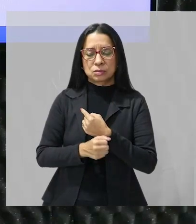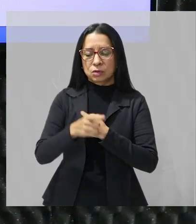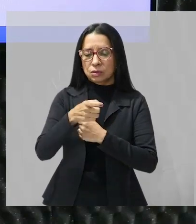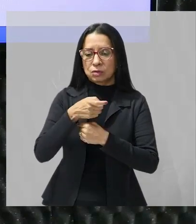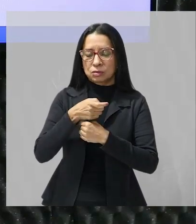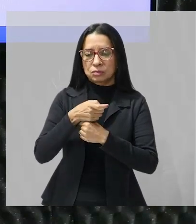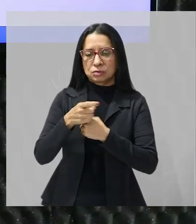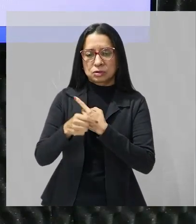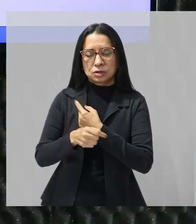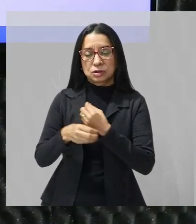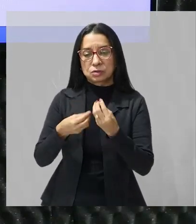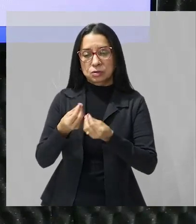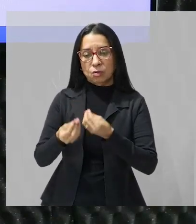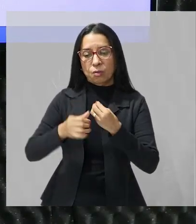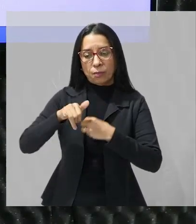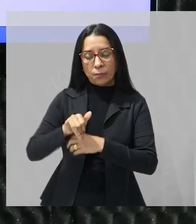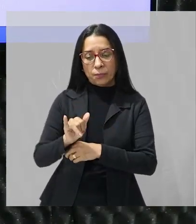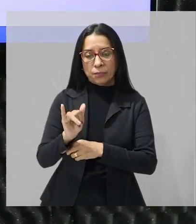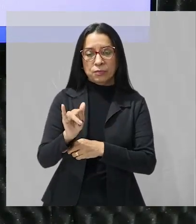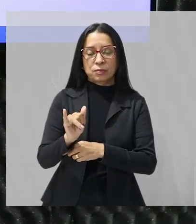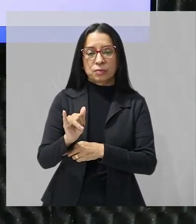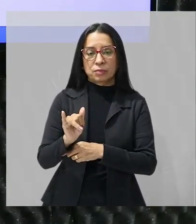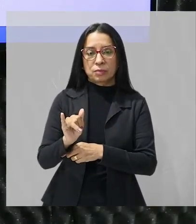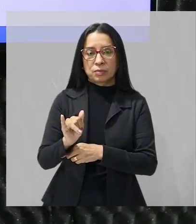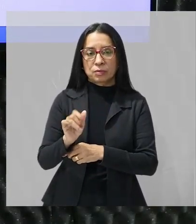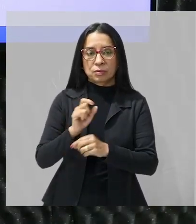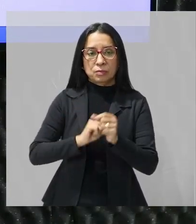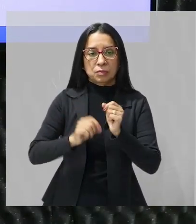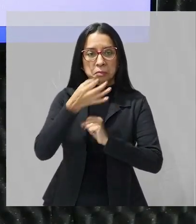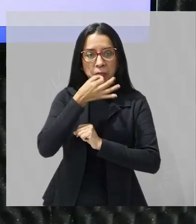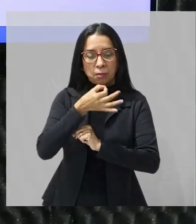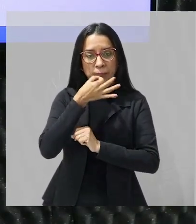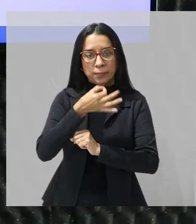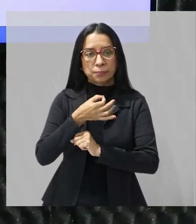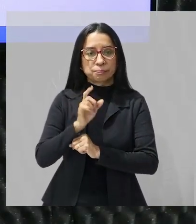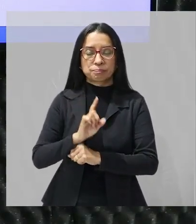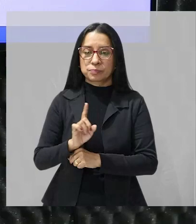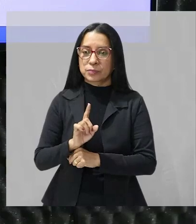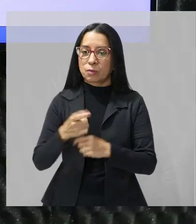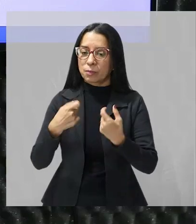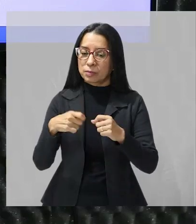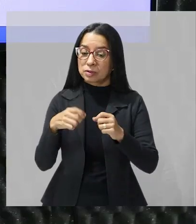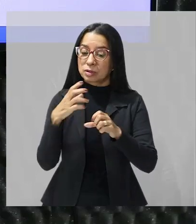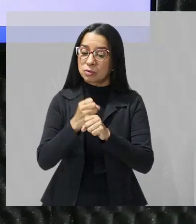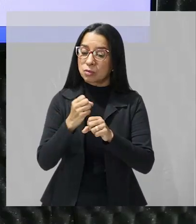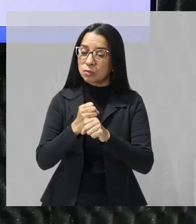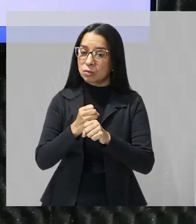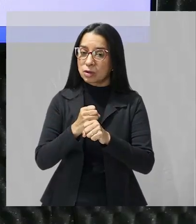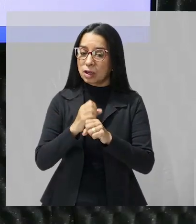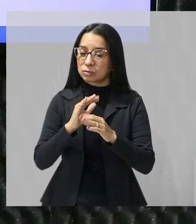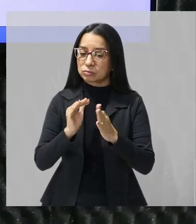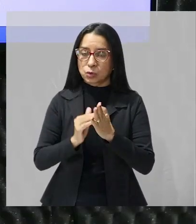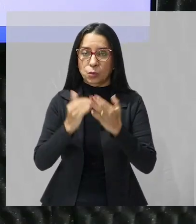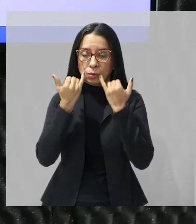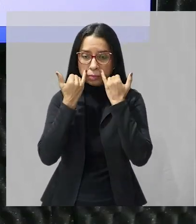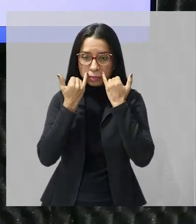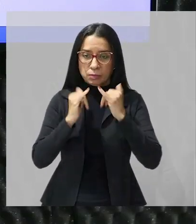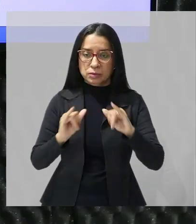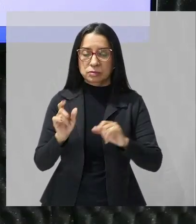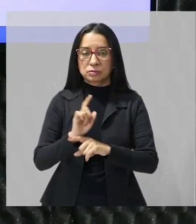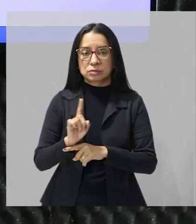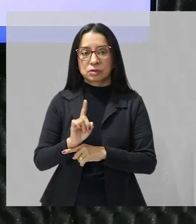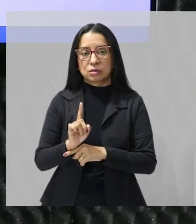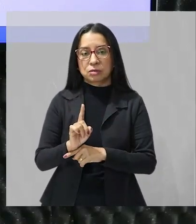do vértice quanto o y do vértice? O que é que tu acha, gente? Não. Não vai precisar calcular ambas as informações. No